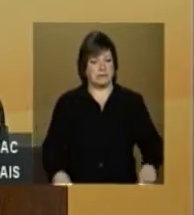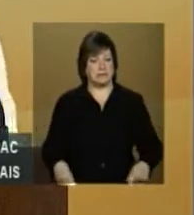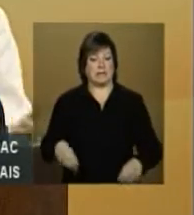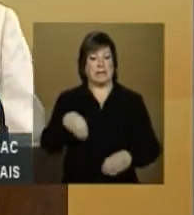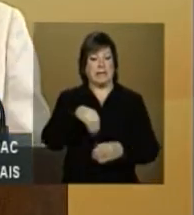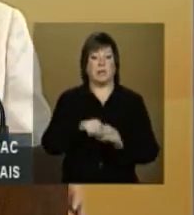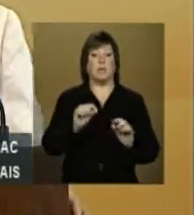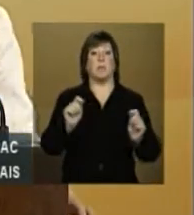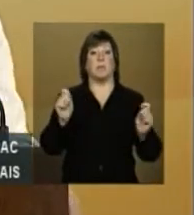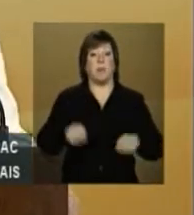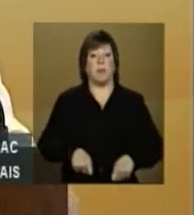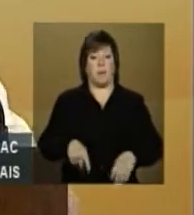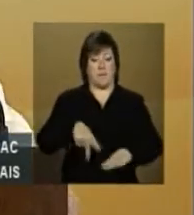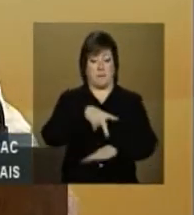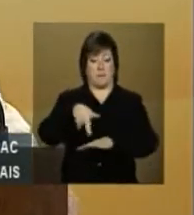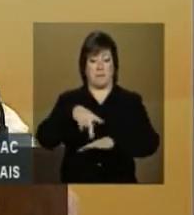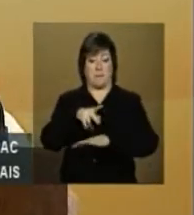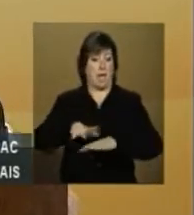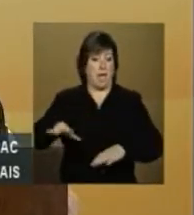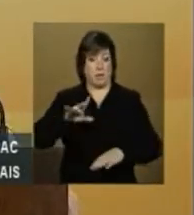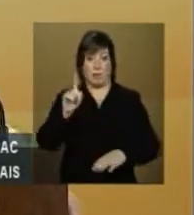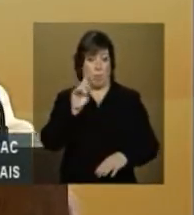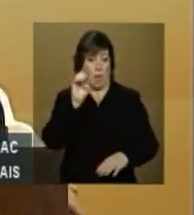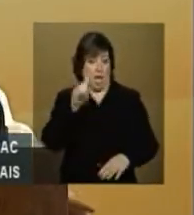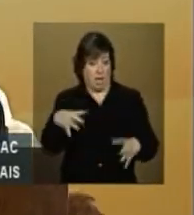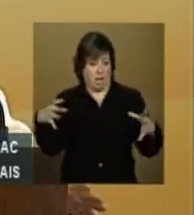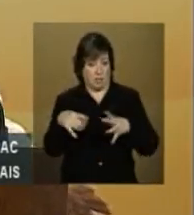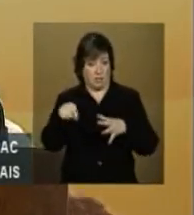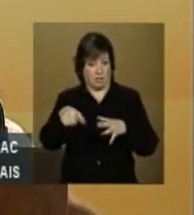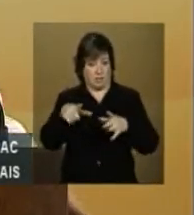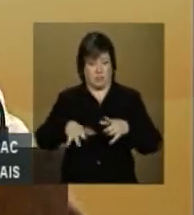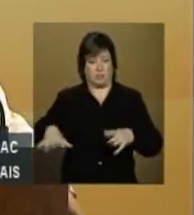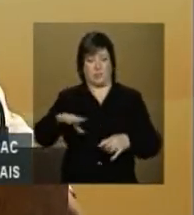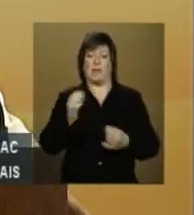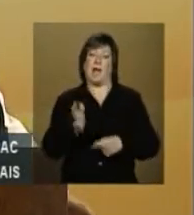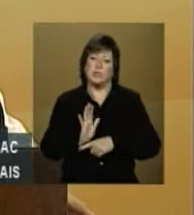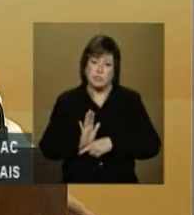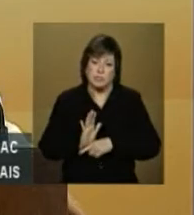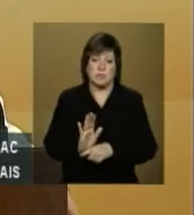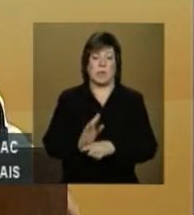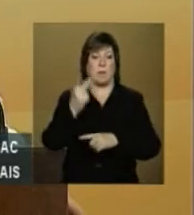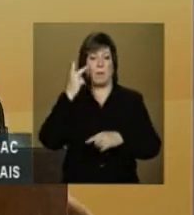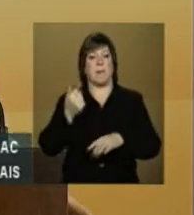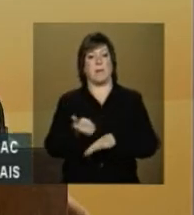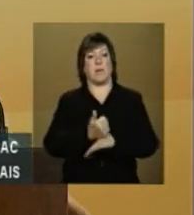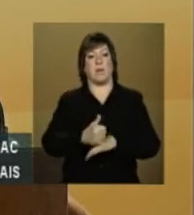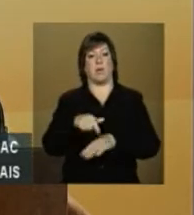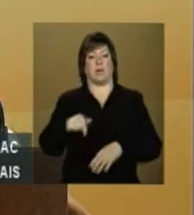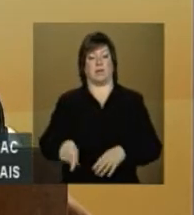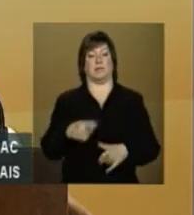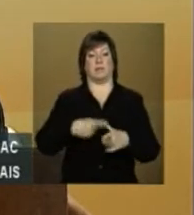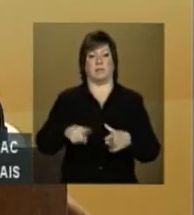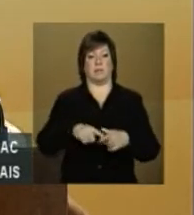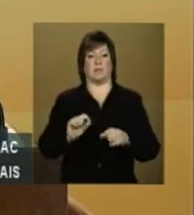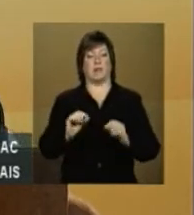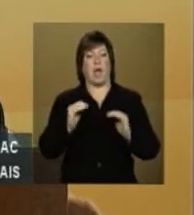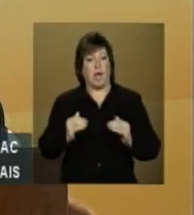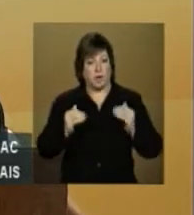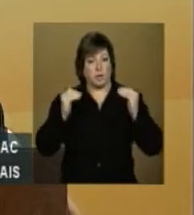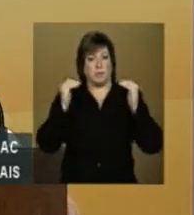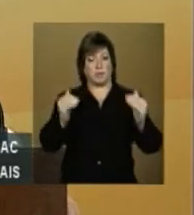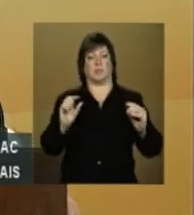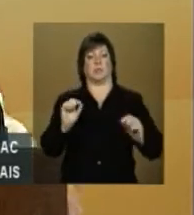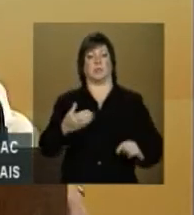possibilidades de países que não são da região, contribuir para melhorar a situação através do aumento